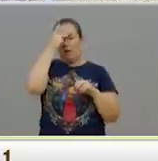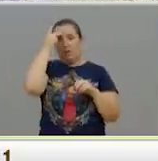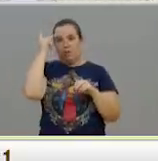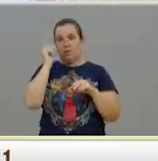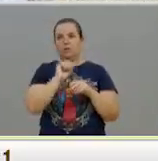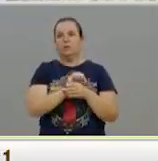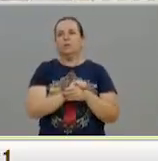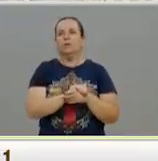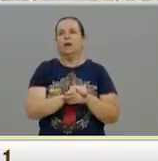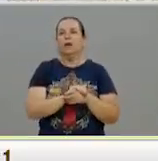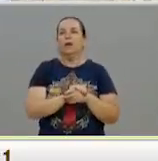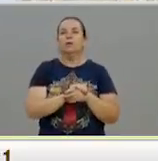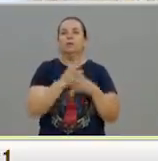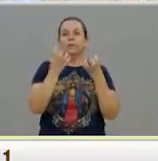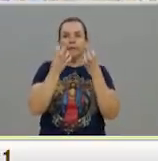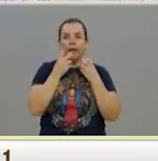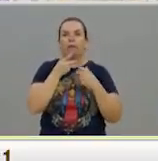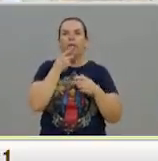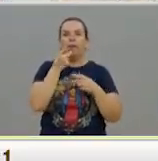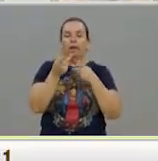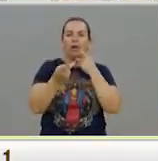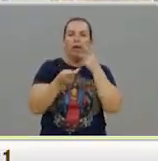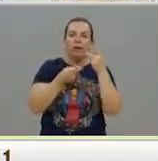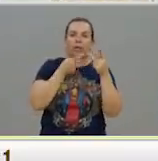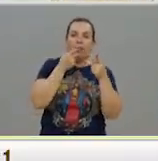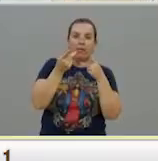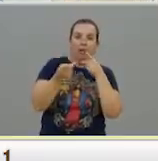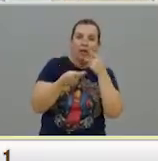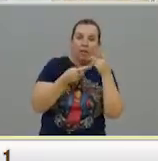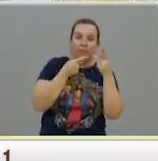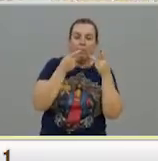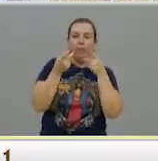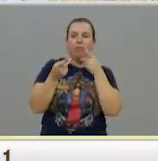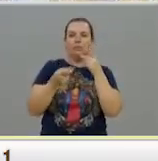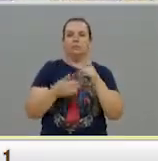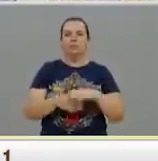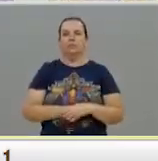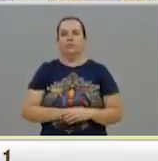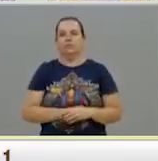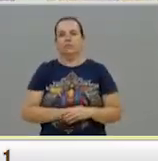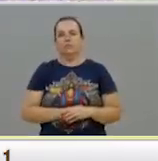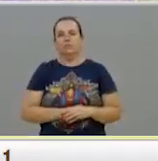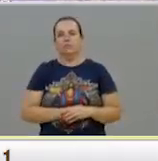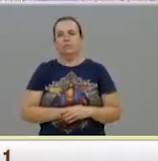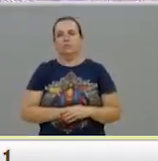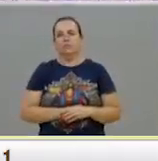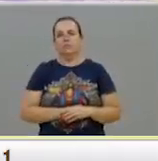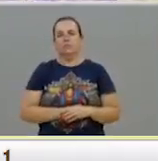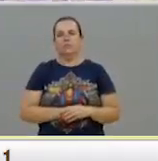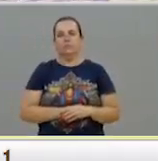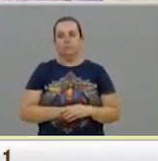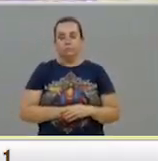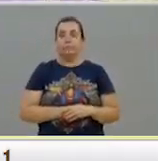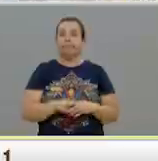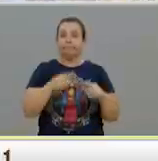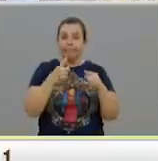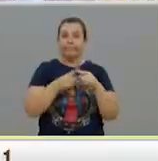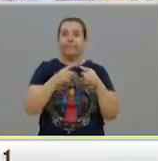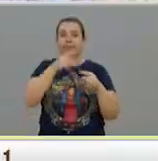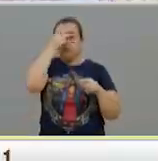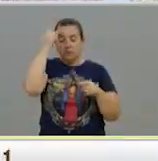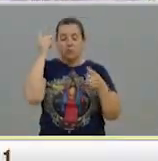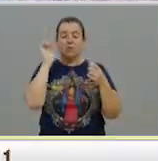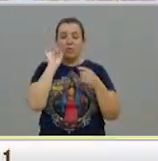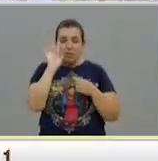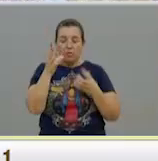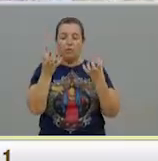fica esperando. Eu aprendi que você tem que pegar a respiração da pessoa para você cortar. É verdade.